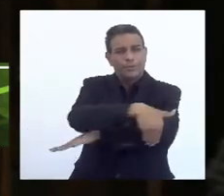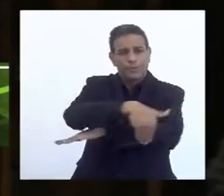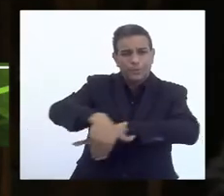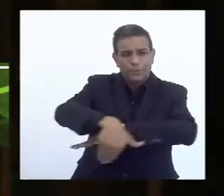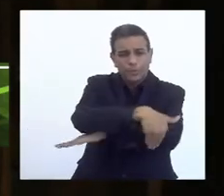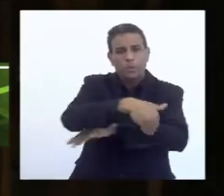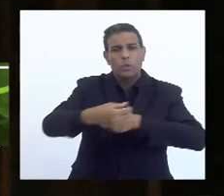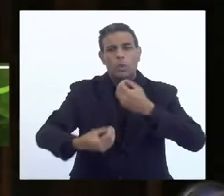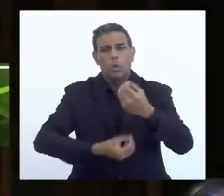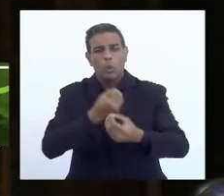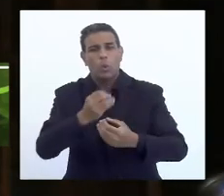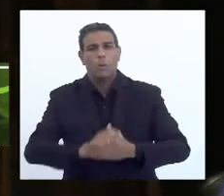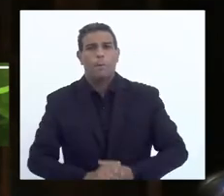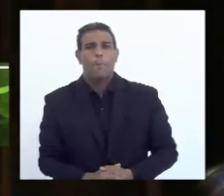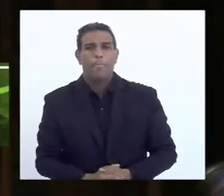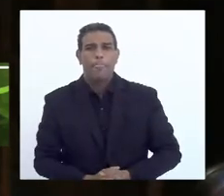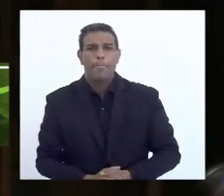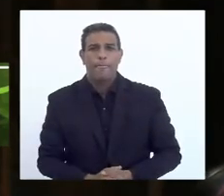saída. Vou chegar lá.